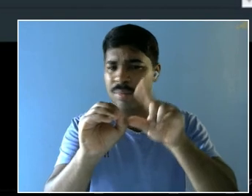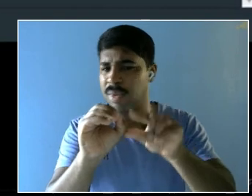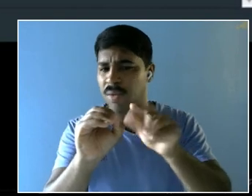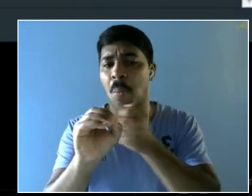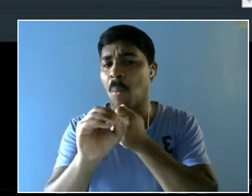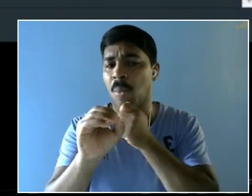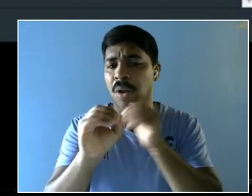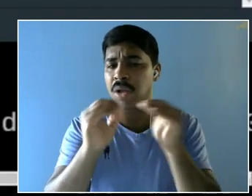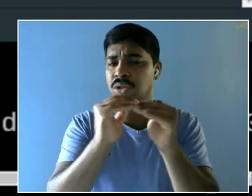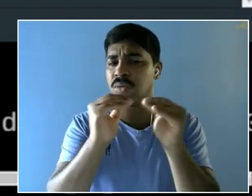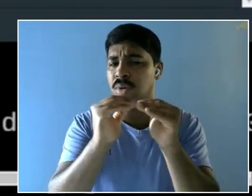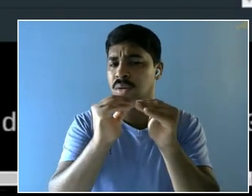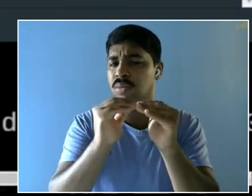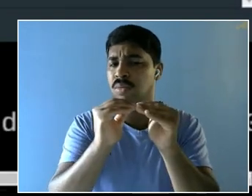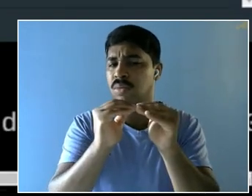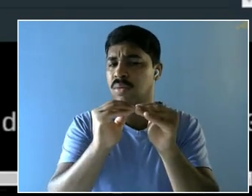tá, gente? Terminou o programa. Muito bem.